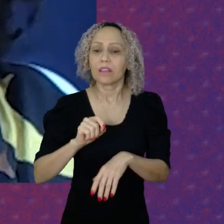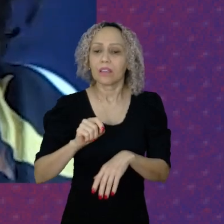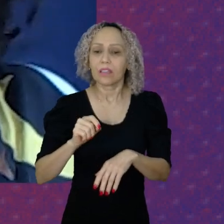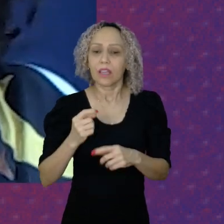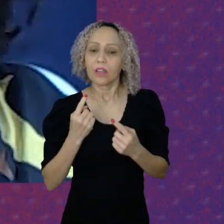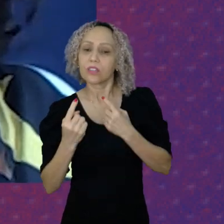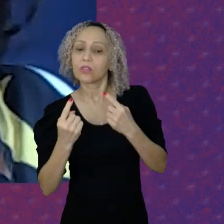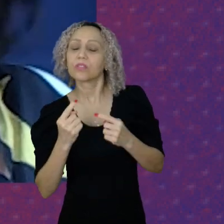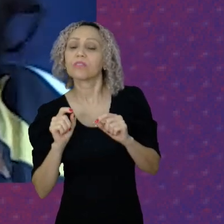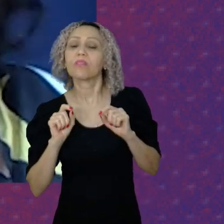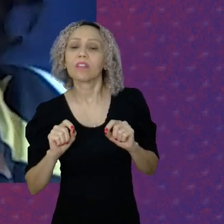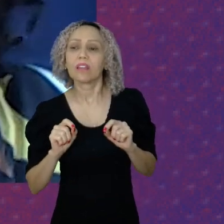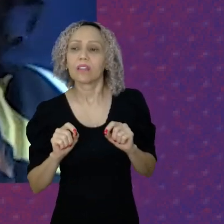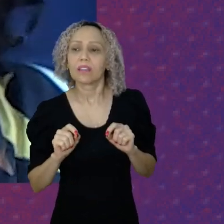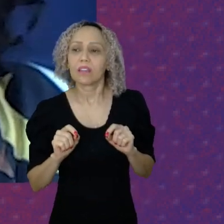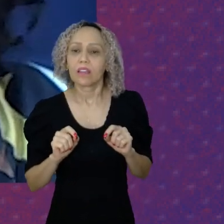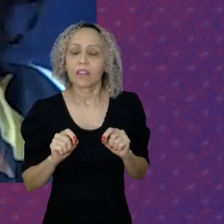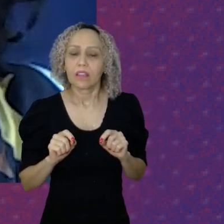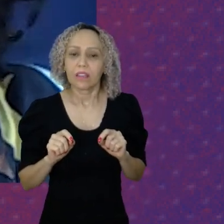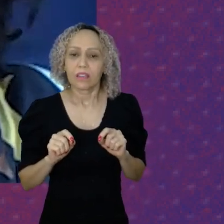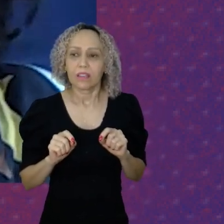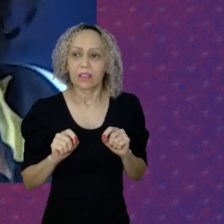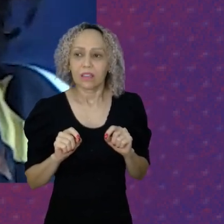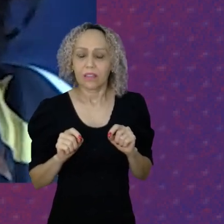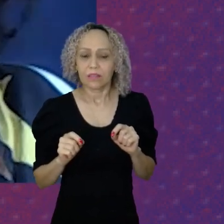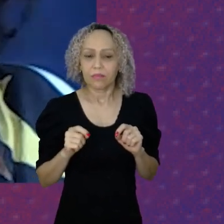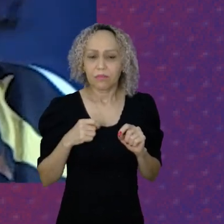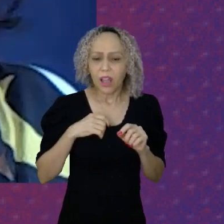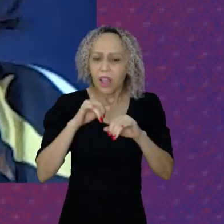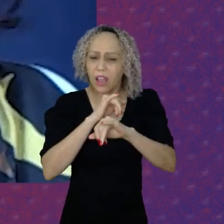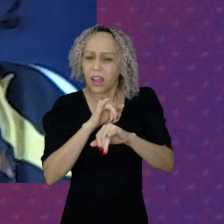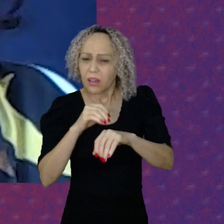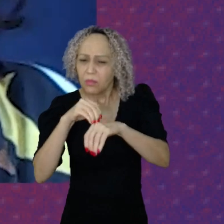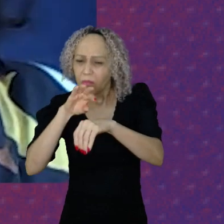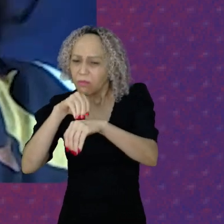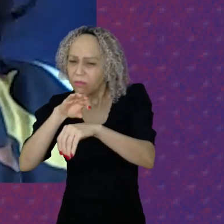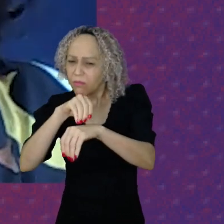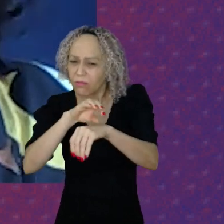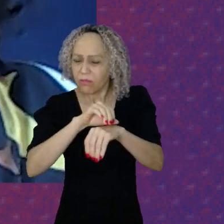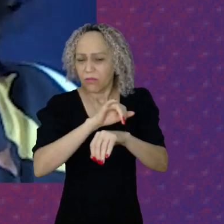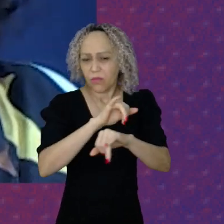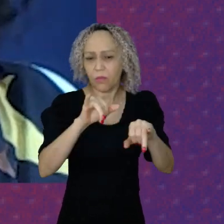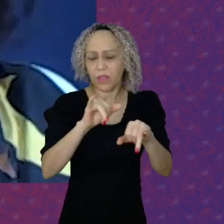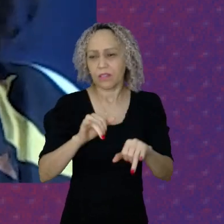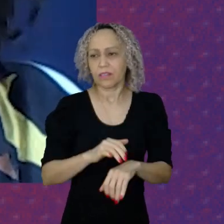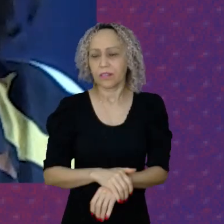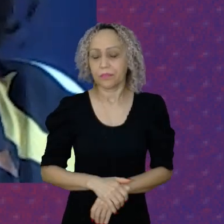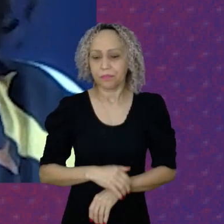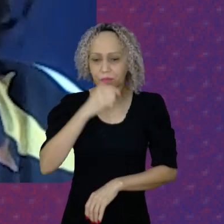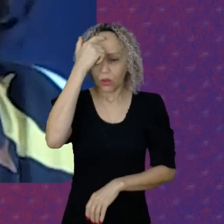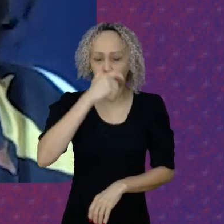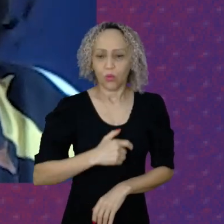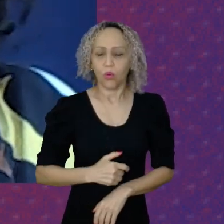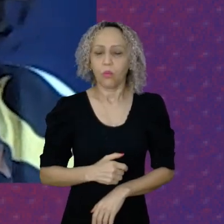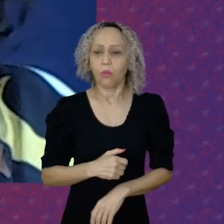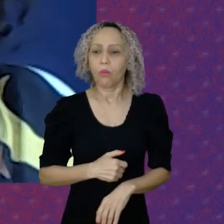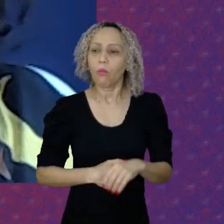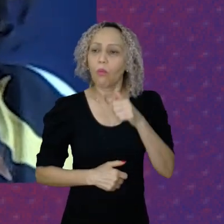com vocês, para trazer algumas informações. Como